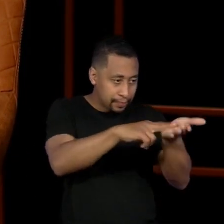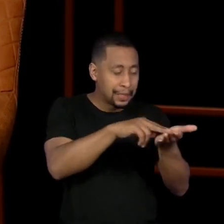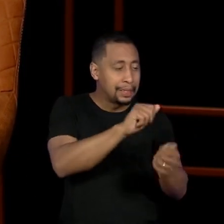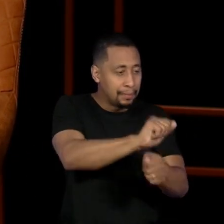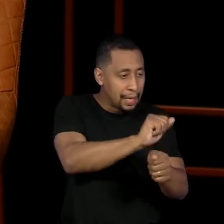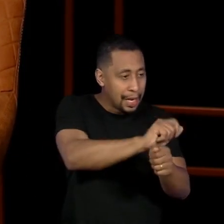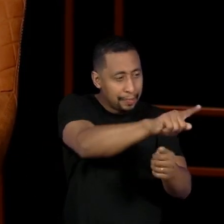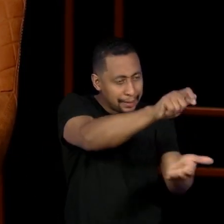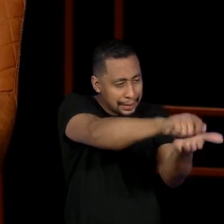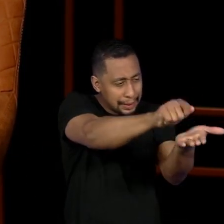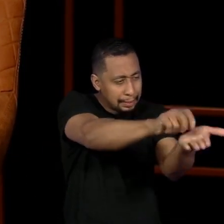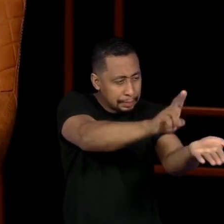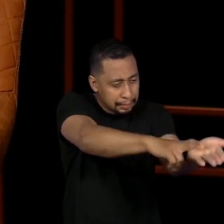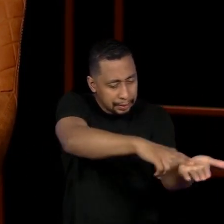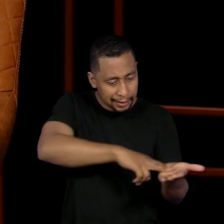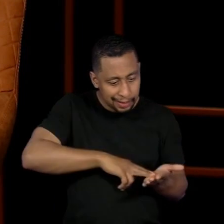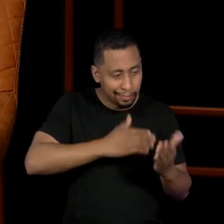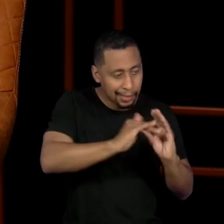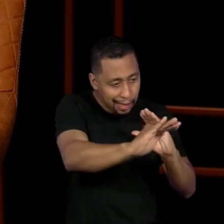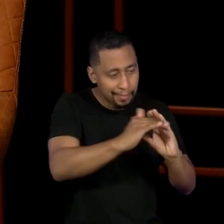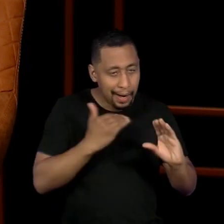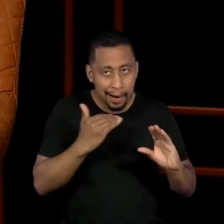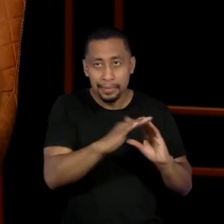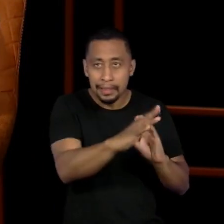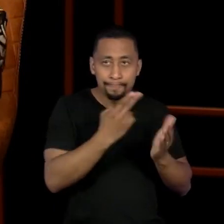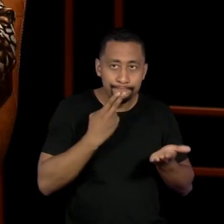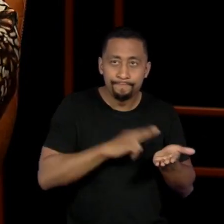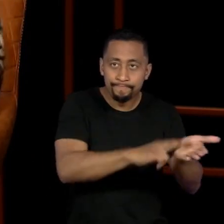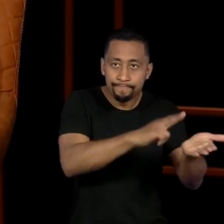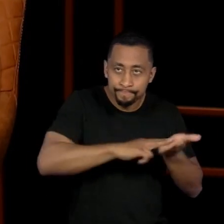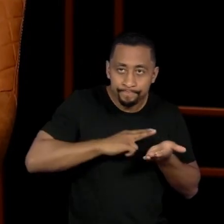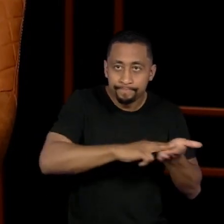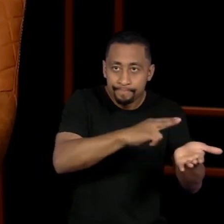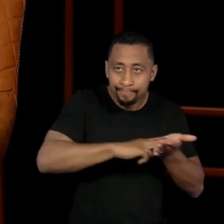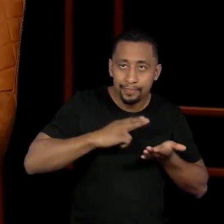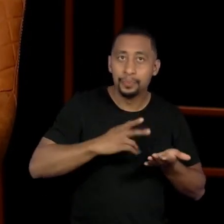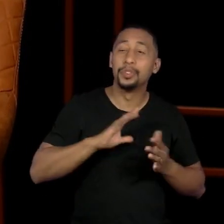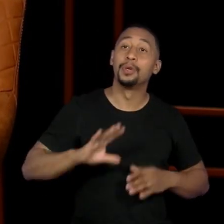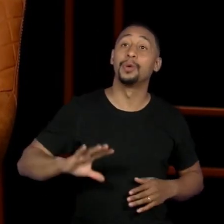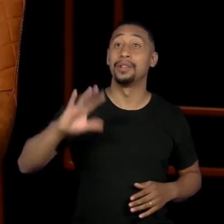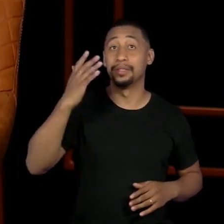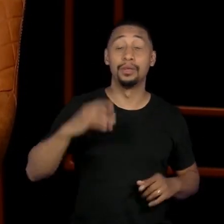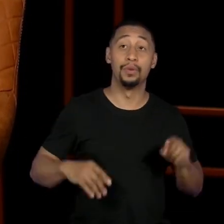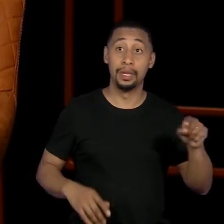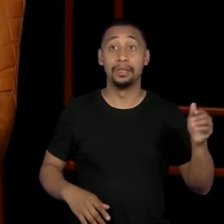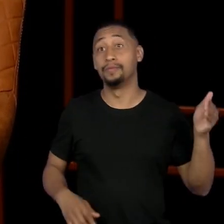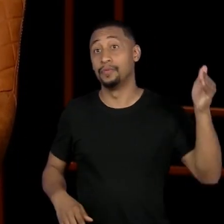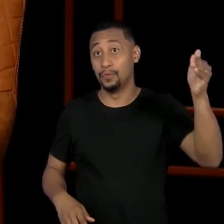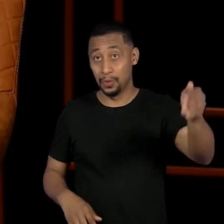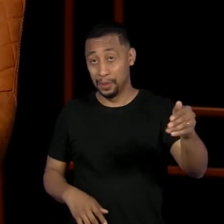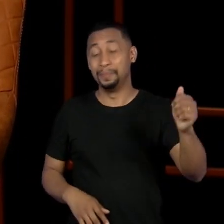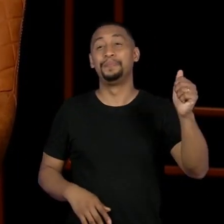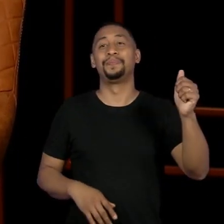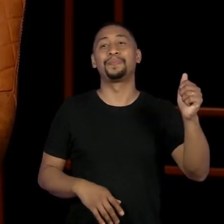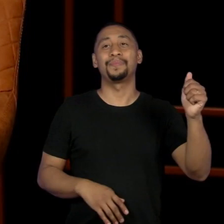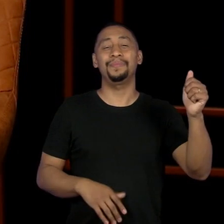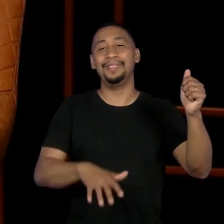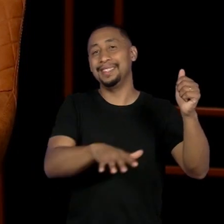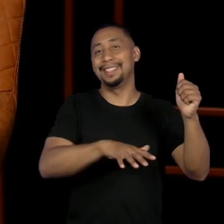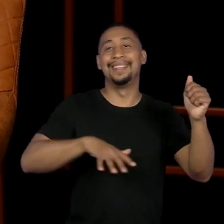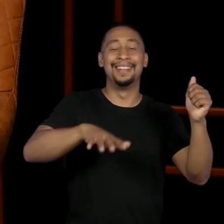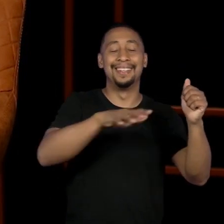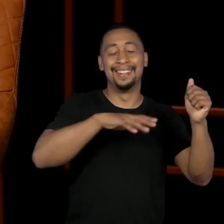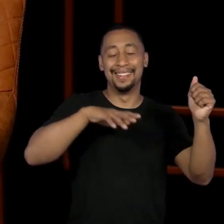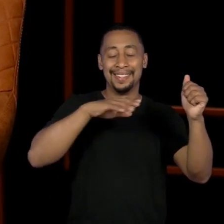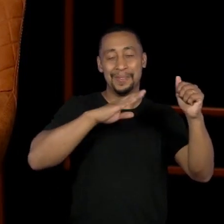letras, não é? E aí... Um dia ele liga-me e diz assim, Geninha, estou aqui em Roma, eu conheci aqui